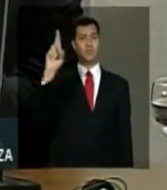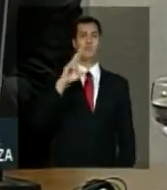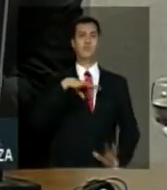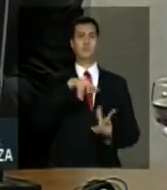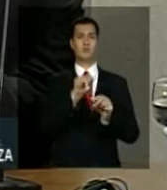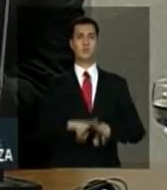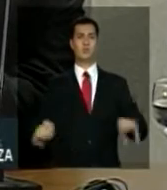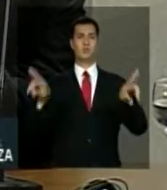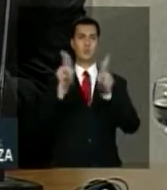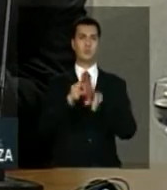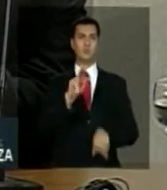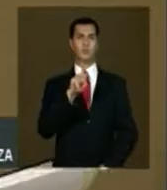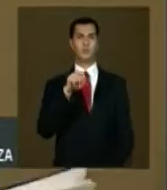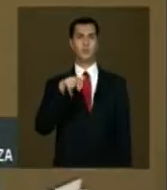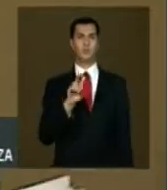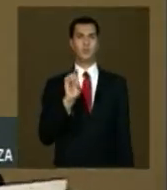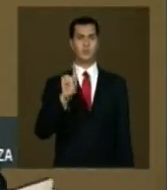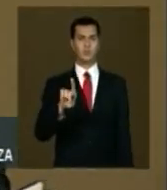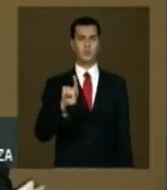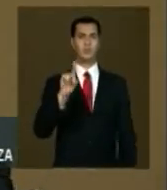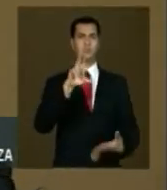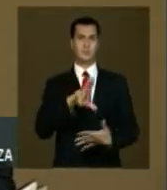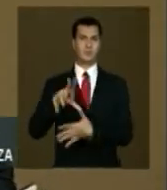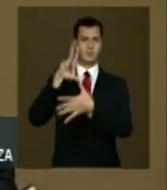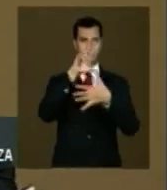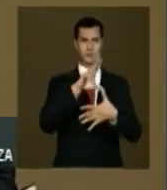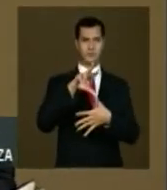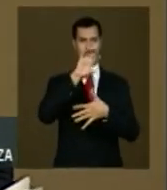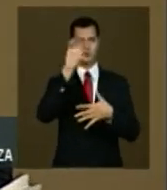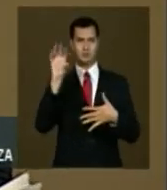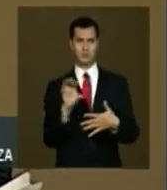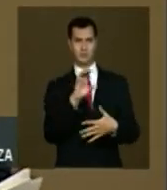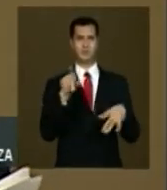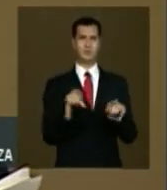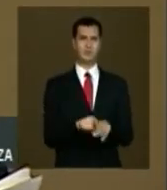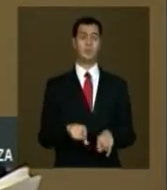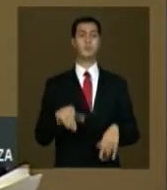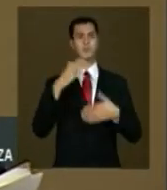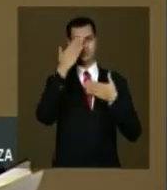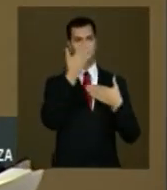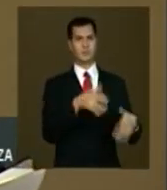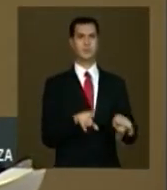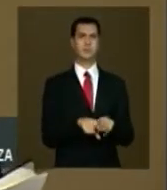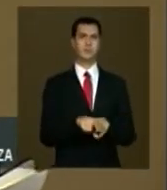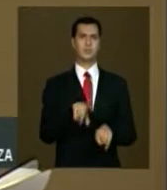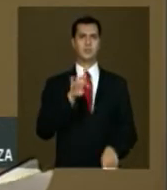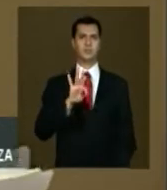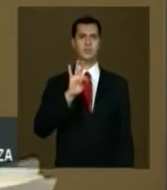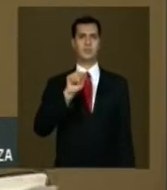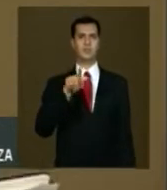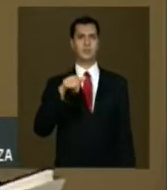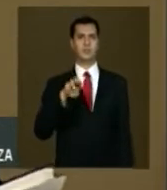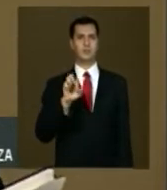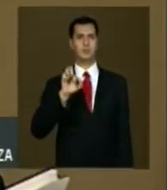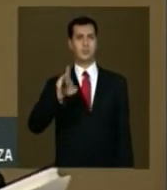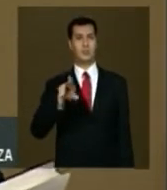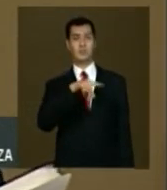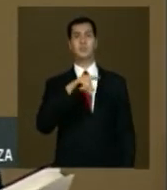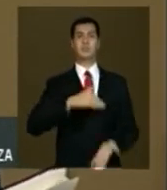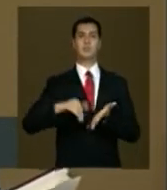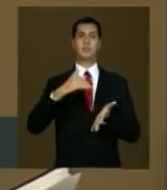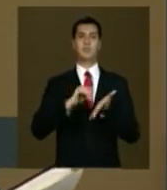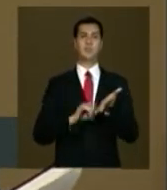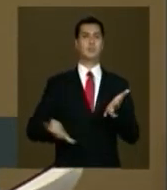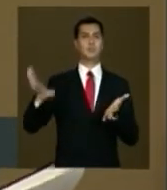da América Latina e Caribe cumprimentar o Senor tegn w Gueto secretário-geral da on e